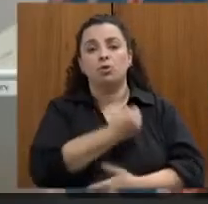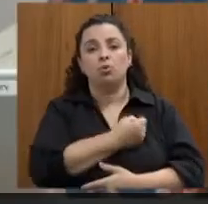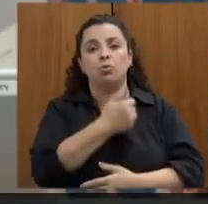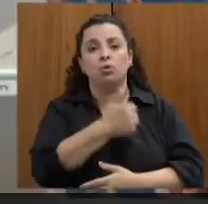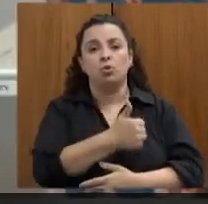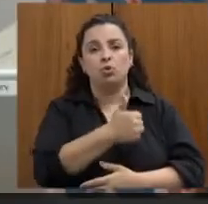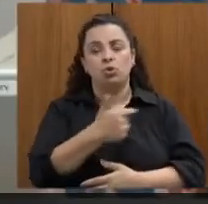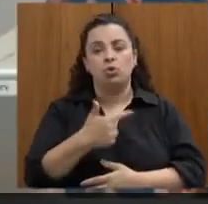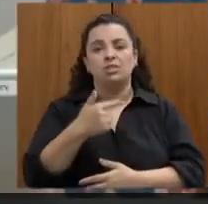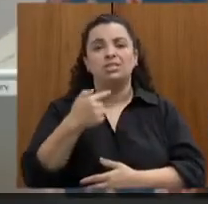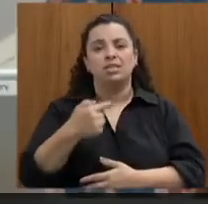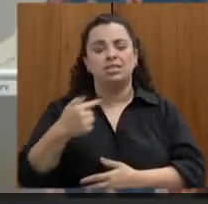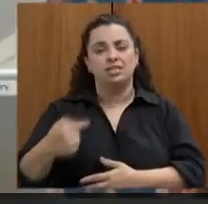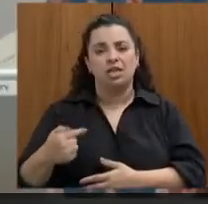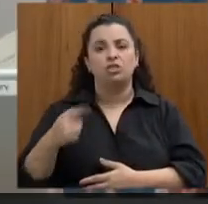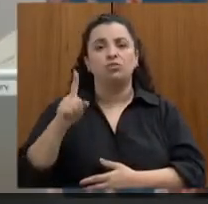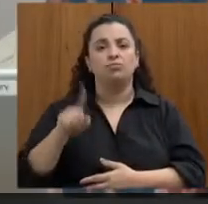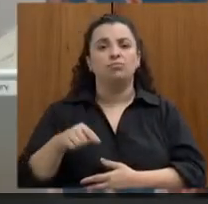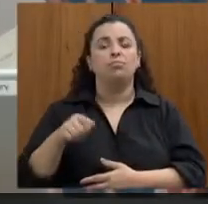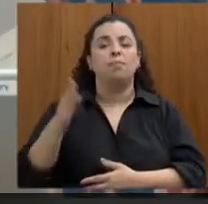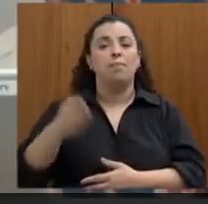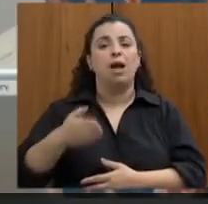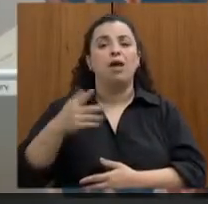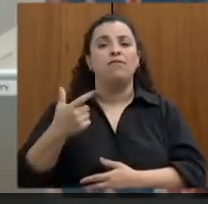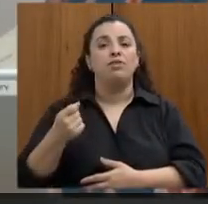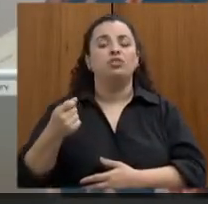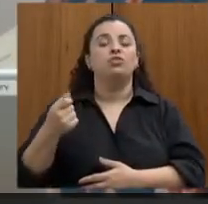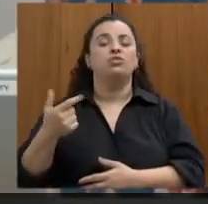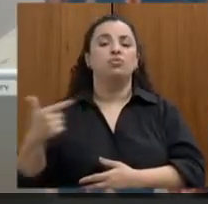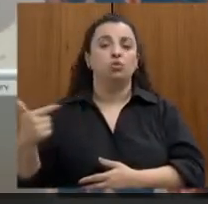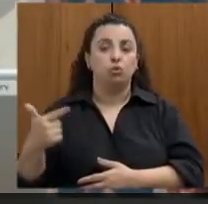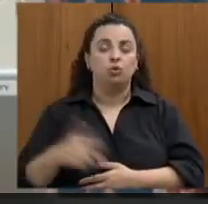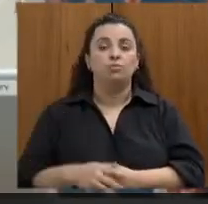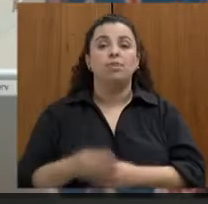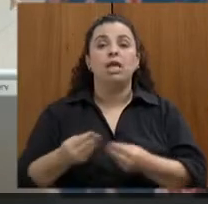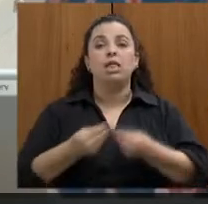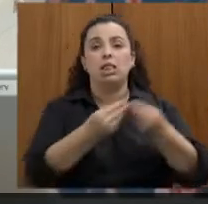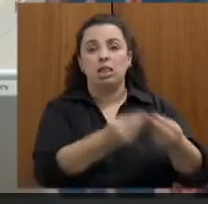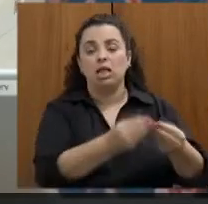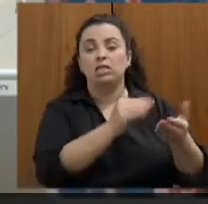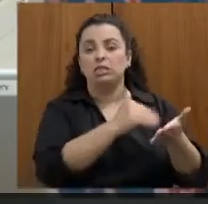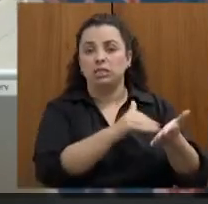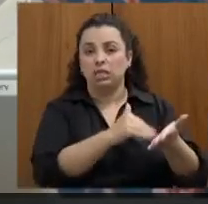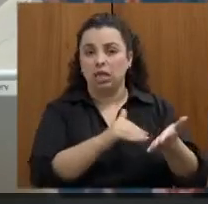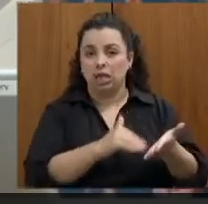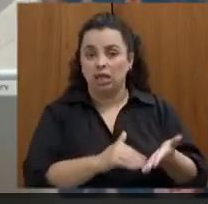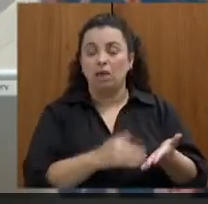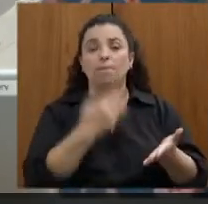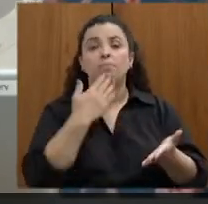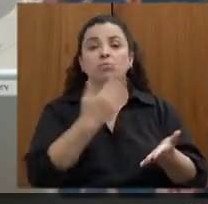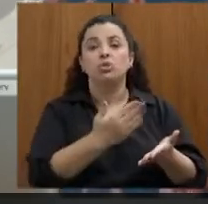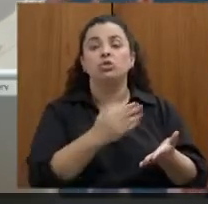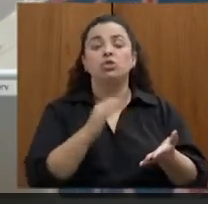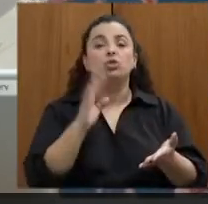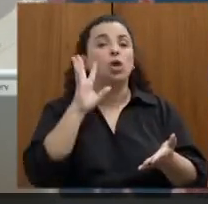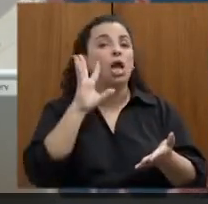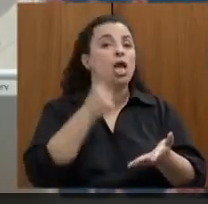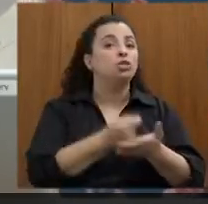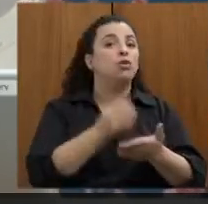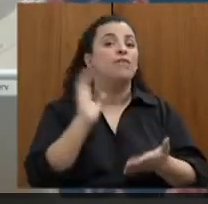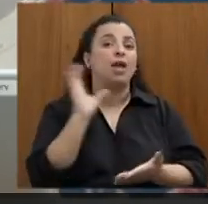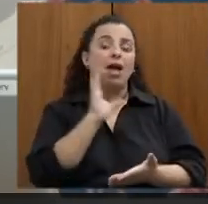requer seja encaminhada à Secretaria de Estado de Desenvolvimento Social, SEDESE, pedido de providências para garantia no